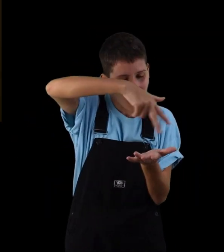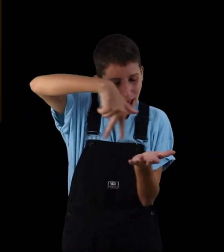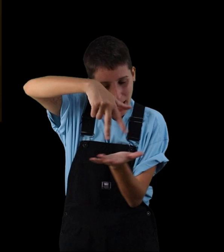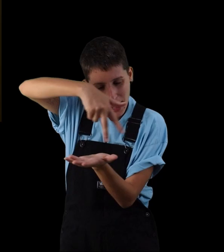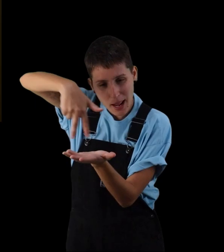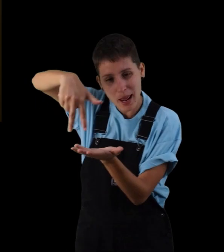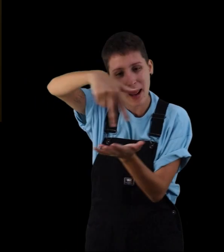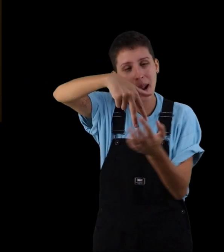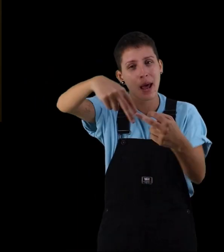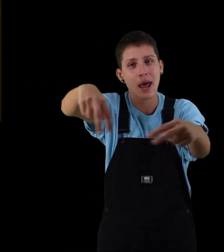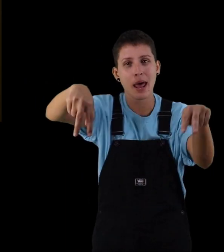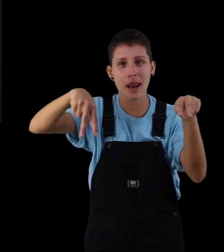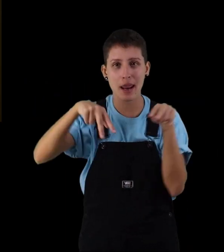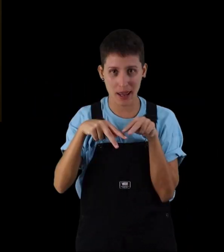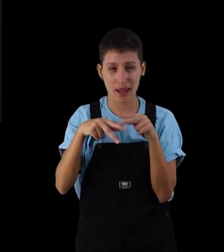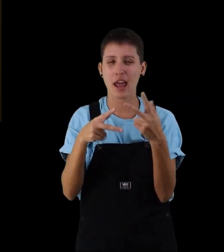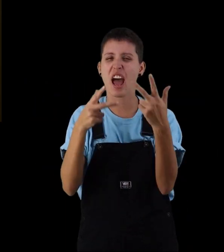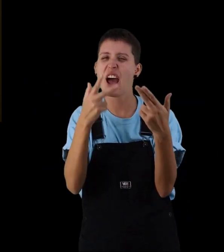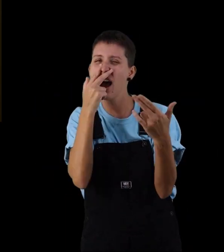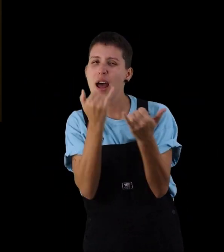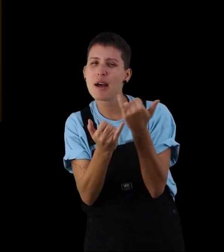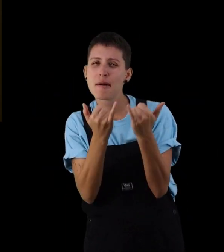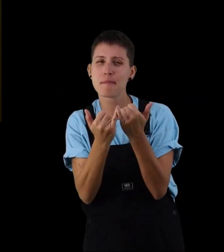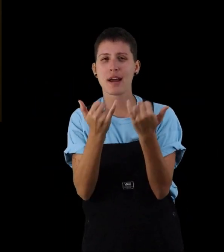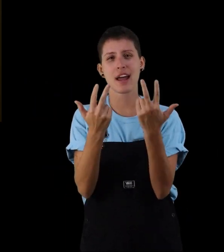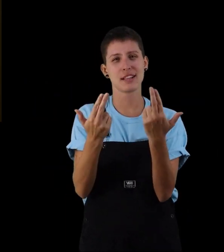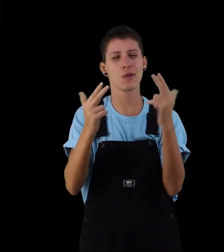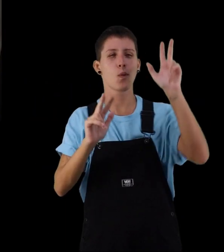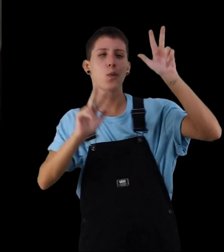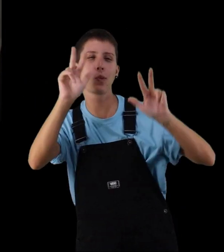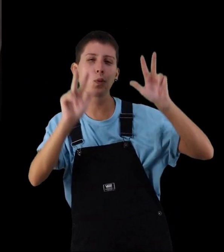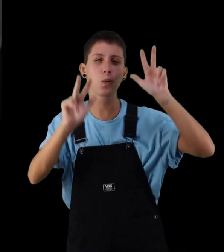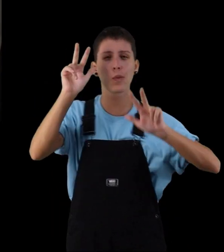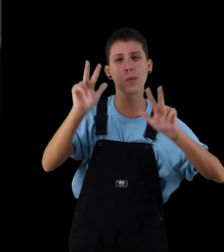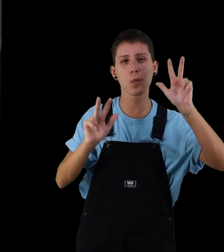os cursos, que era uma espécie de desfile de carnaval.